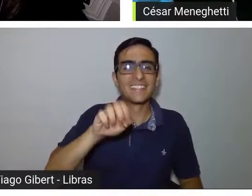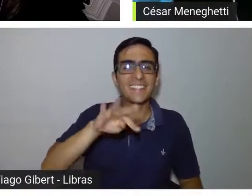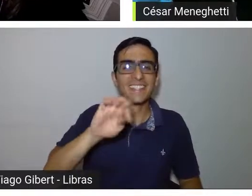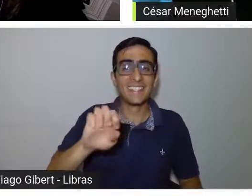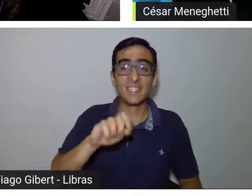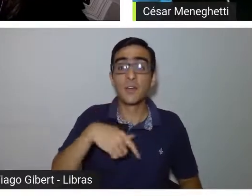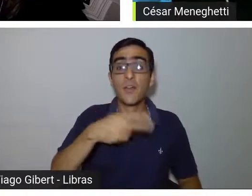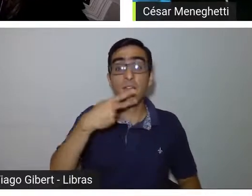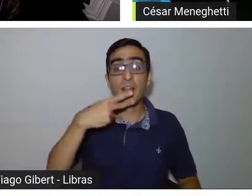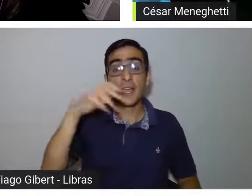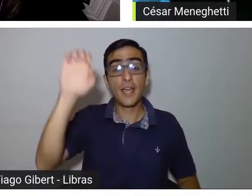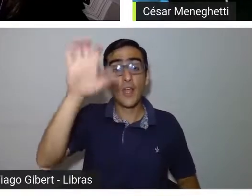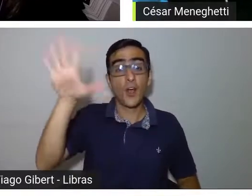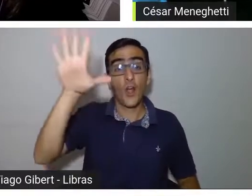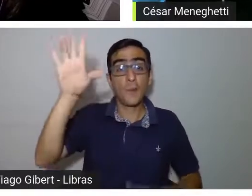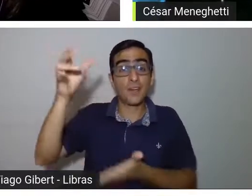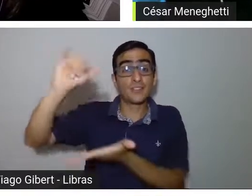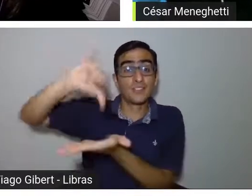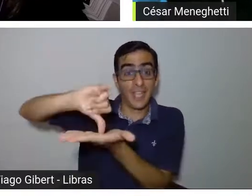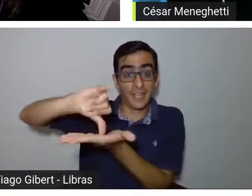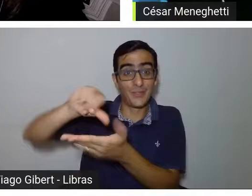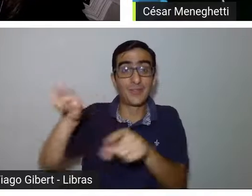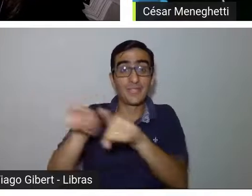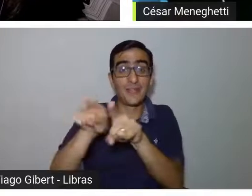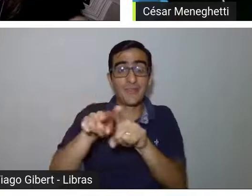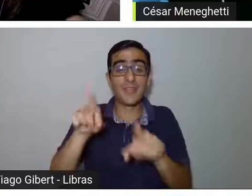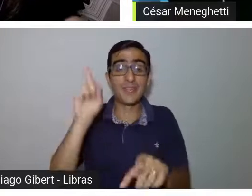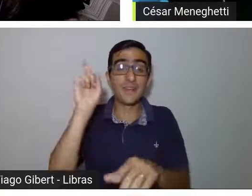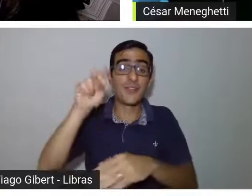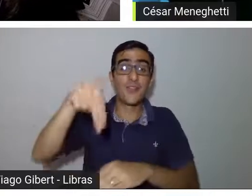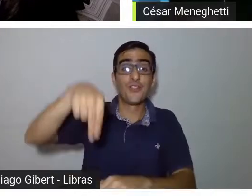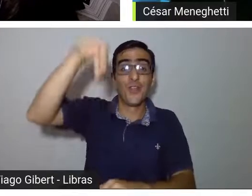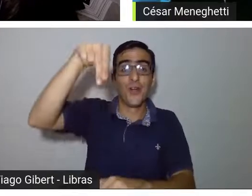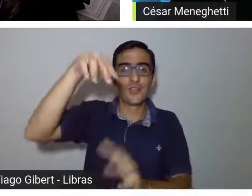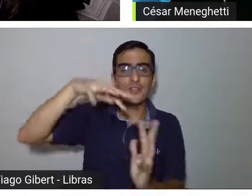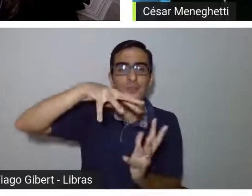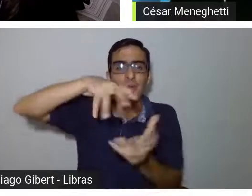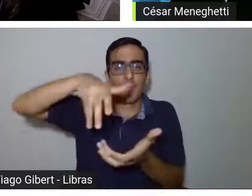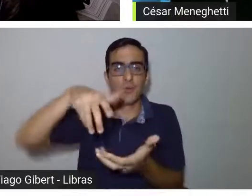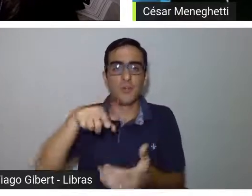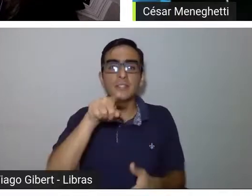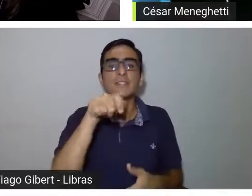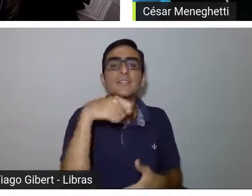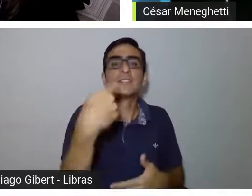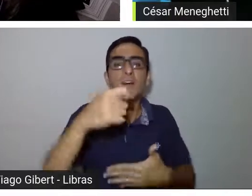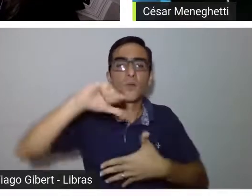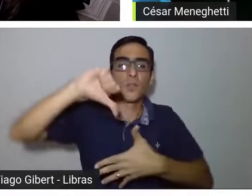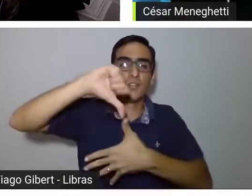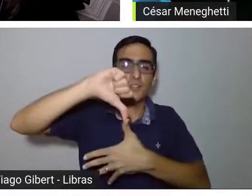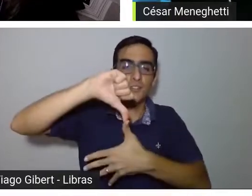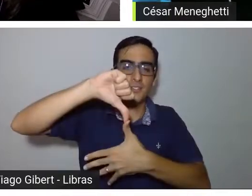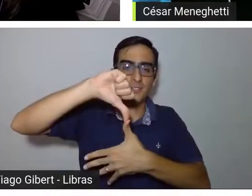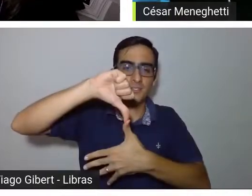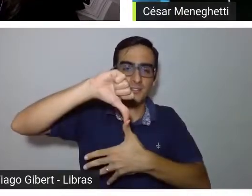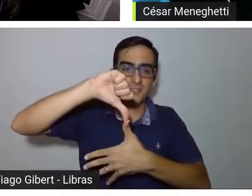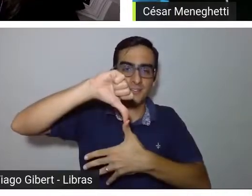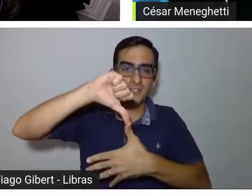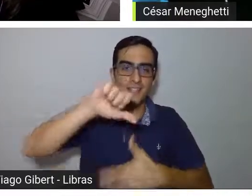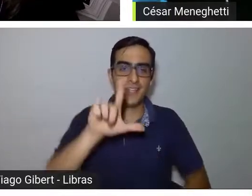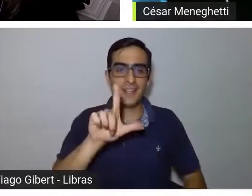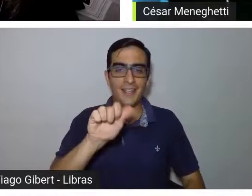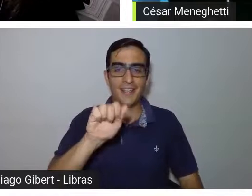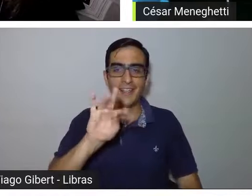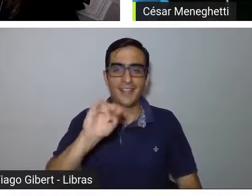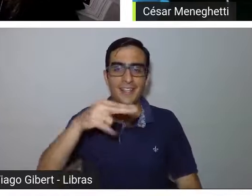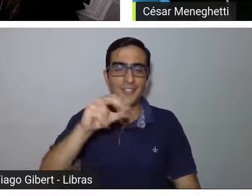eurocêntrica do mundo e norte-americana, do norte do mundo. Você é latino. Então, você é